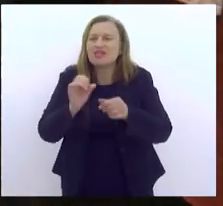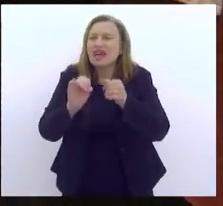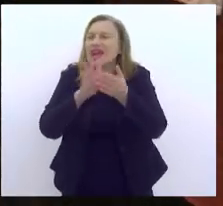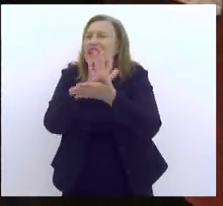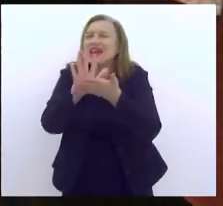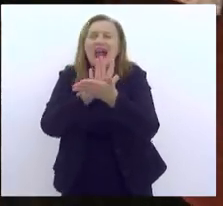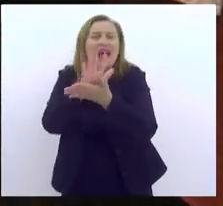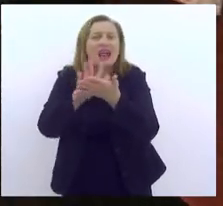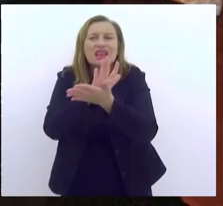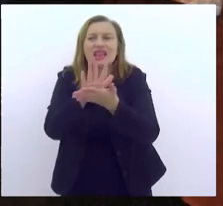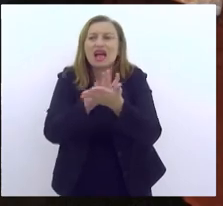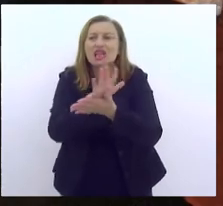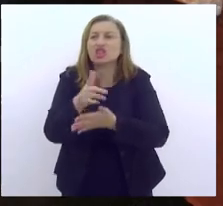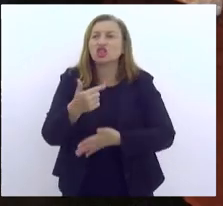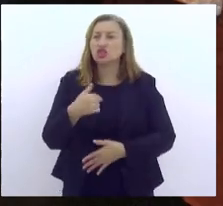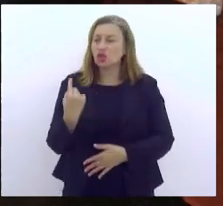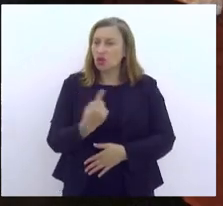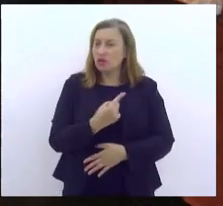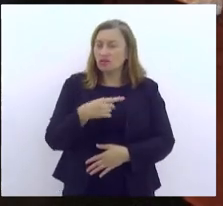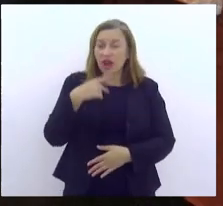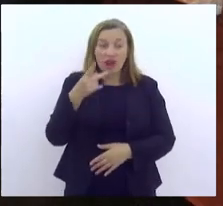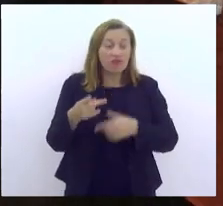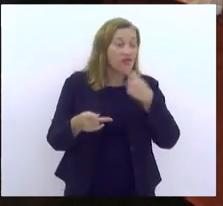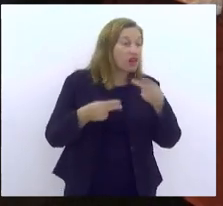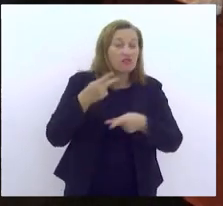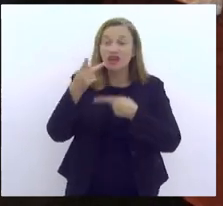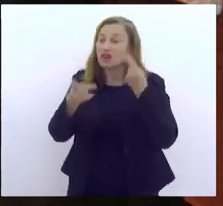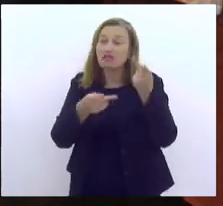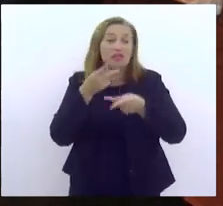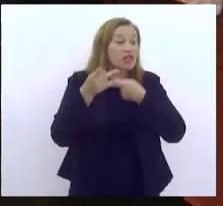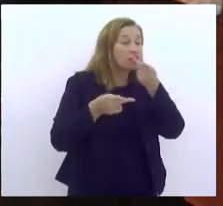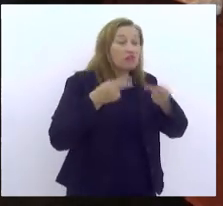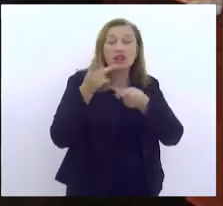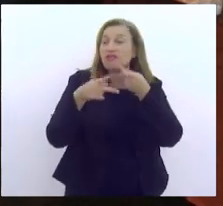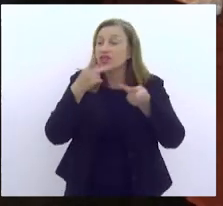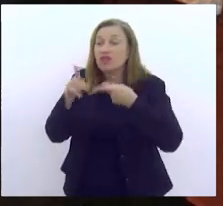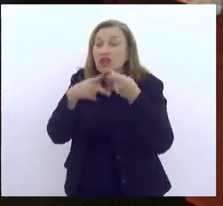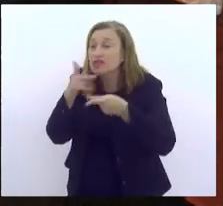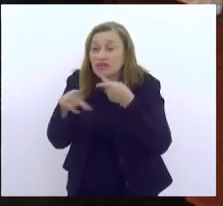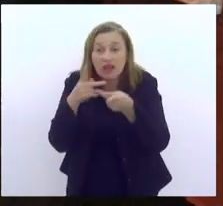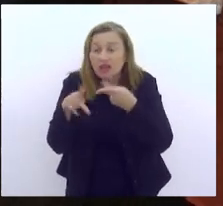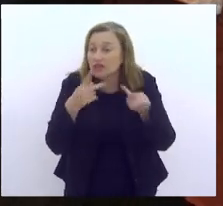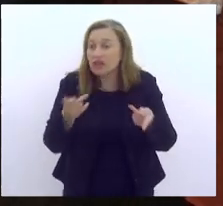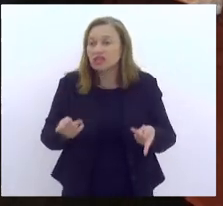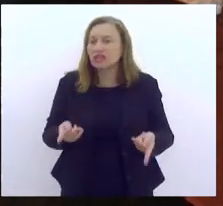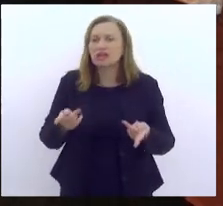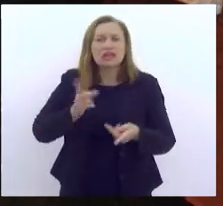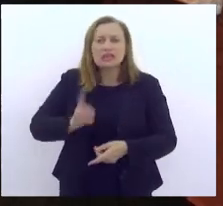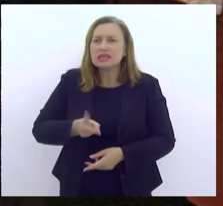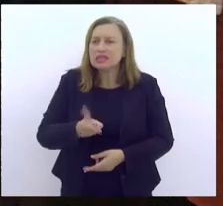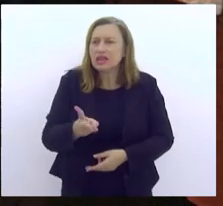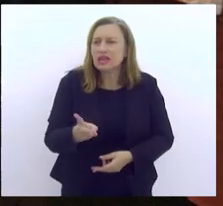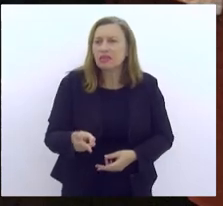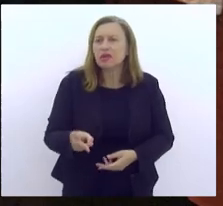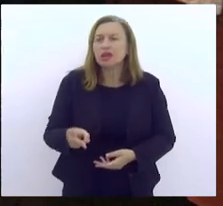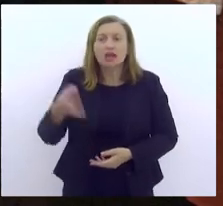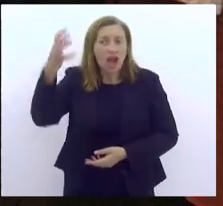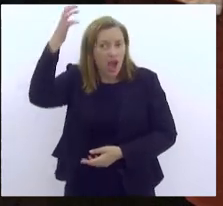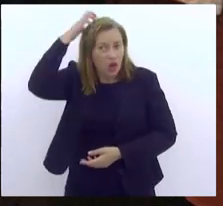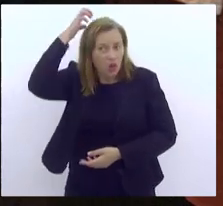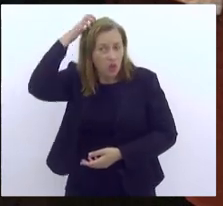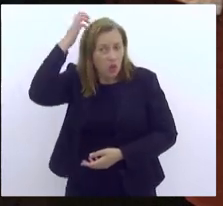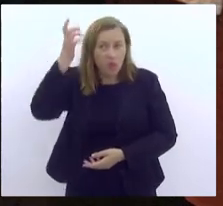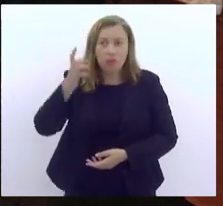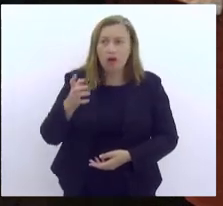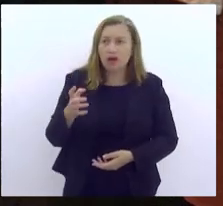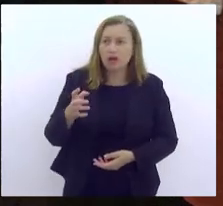feito. Nós ficamos aqui bradando, né? Nós ficamos aqui bradando o tempo inteiro que a culpa é do...